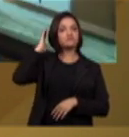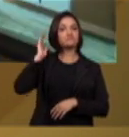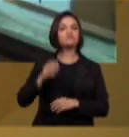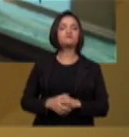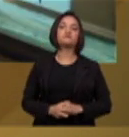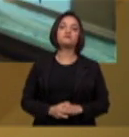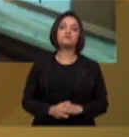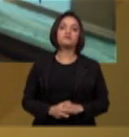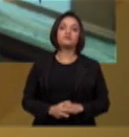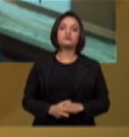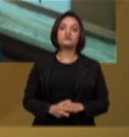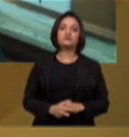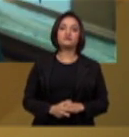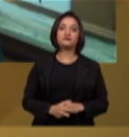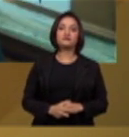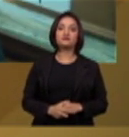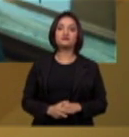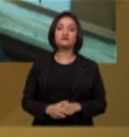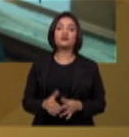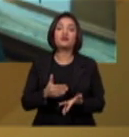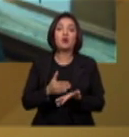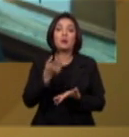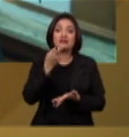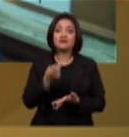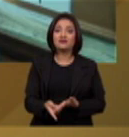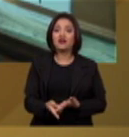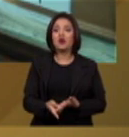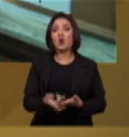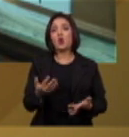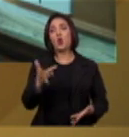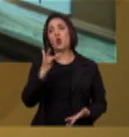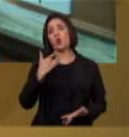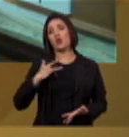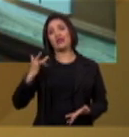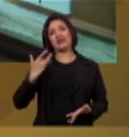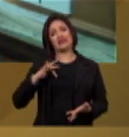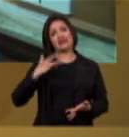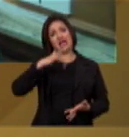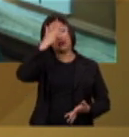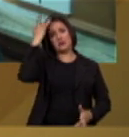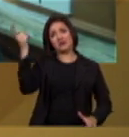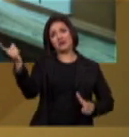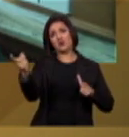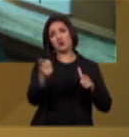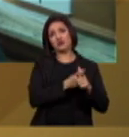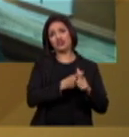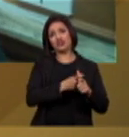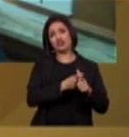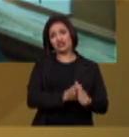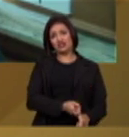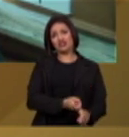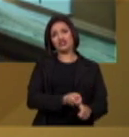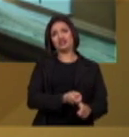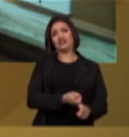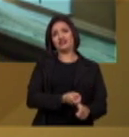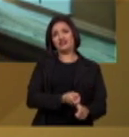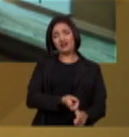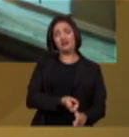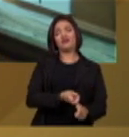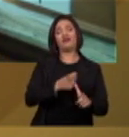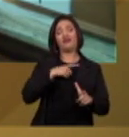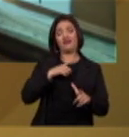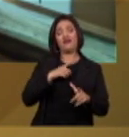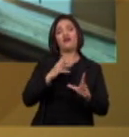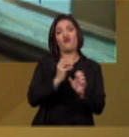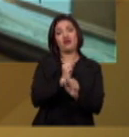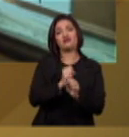salientando: pobres credores da Fazenda Nacional e das fazendas estaduais e